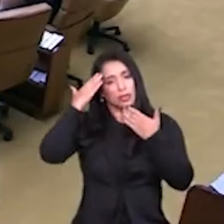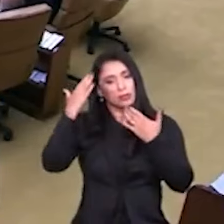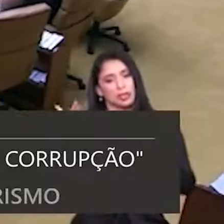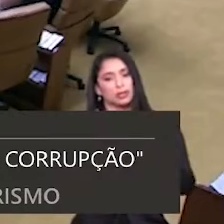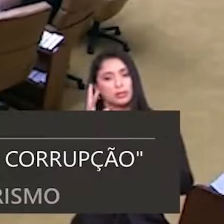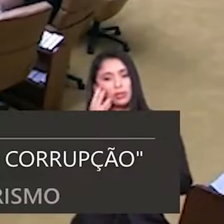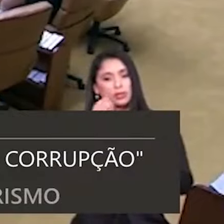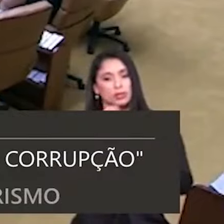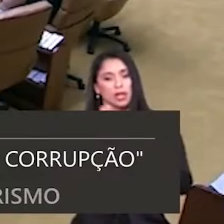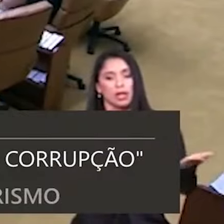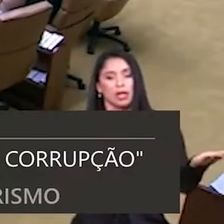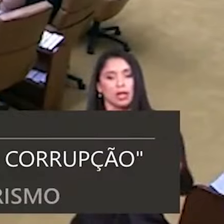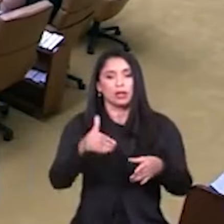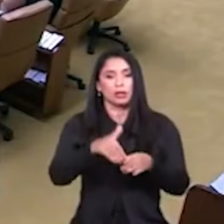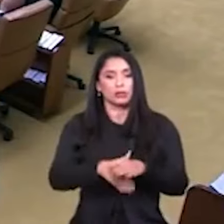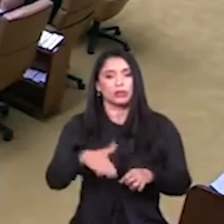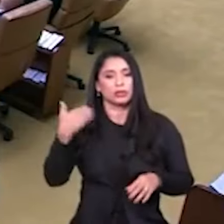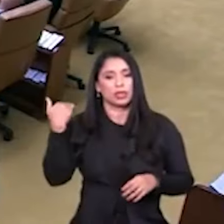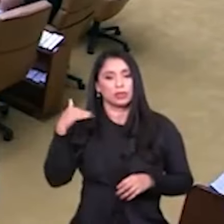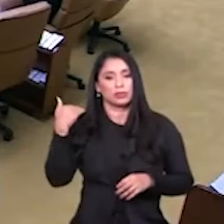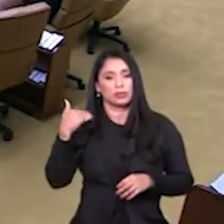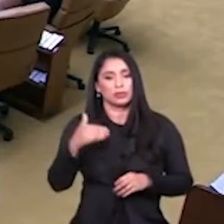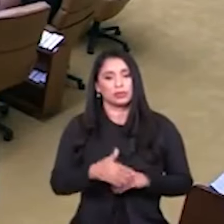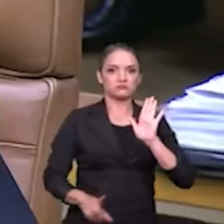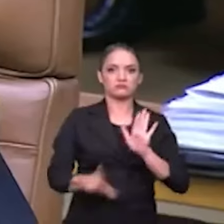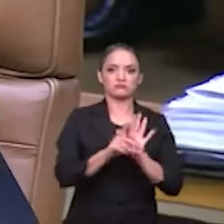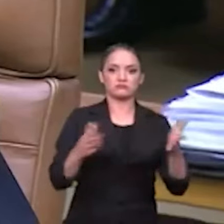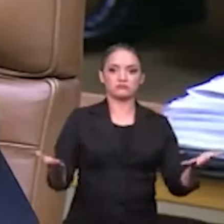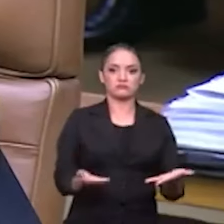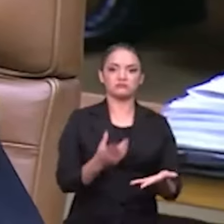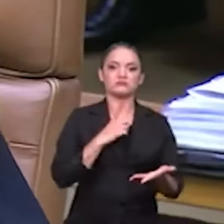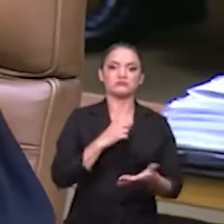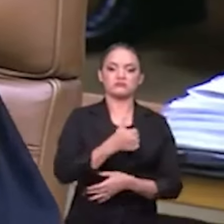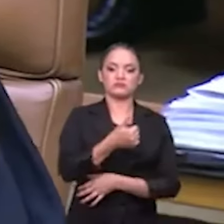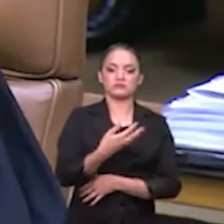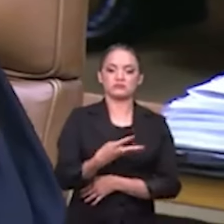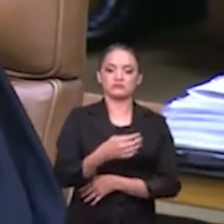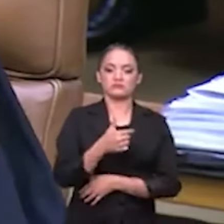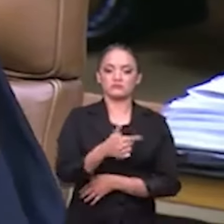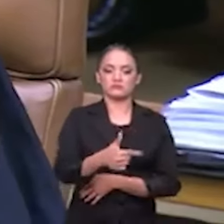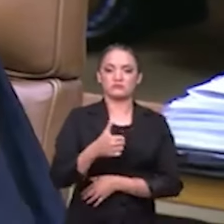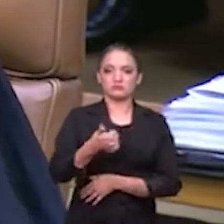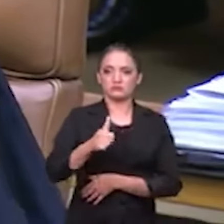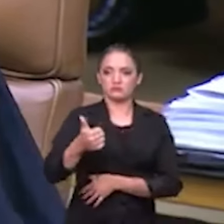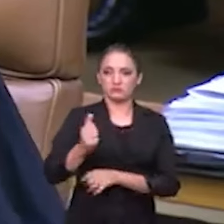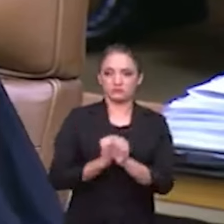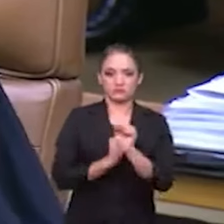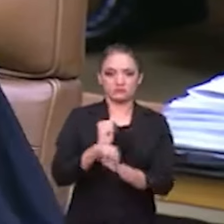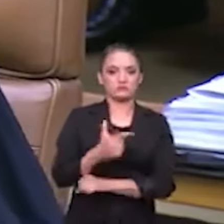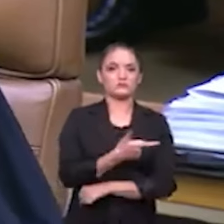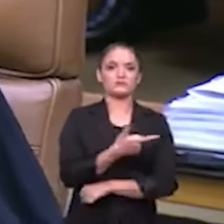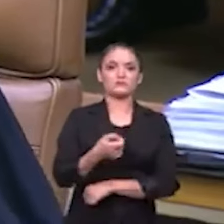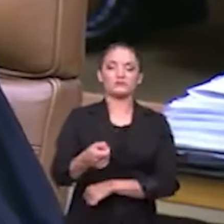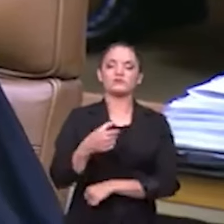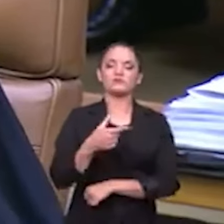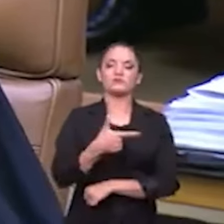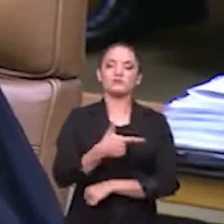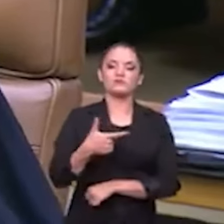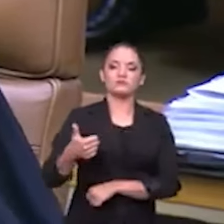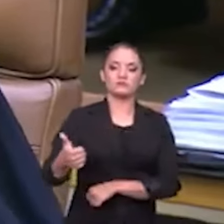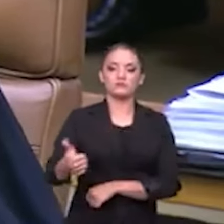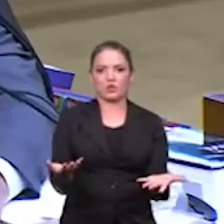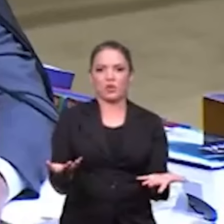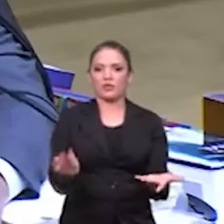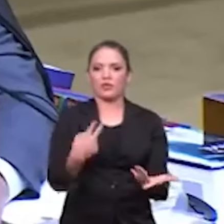disseram nunca ter acompanhado nada sobre o assunto A pesquisa foi realizada entre os dias 25 e 27 de